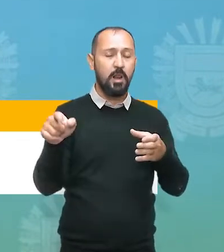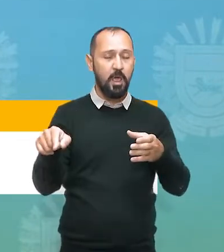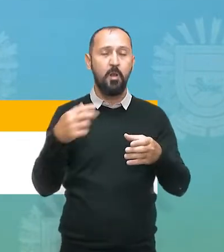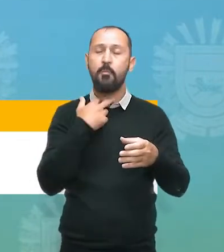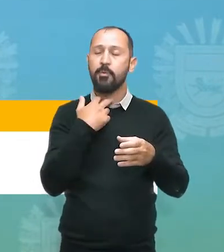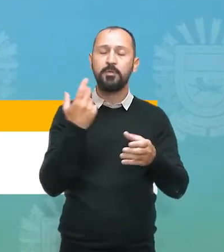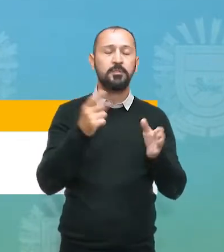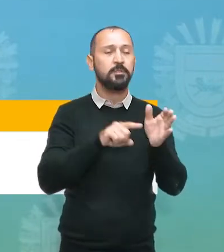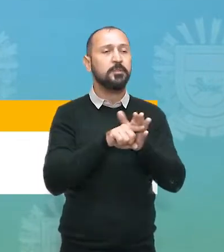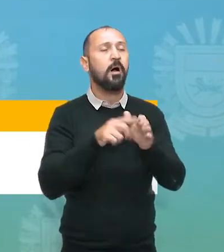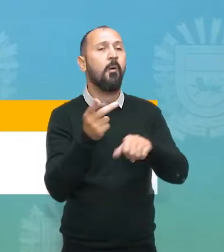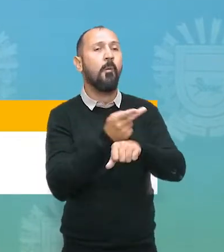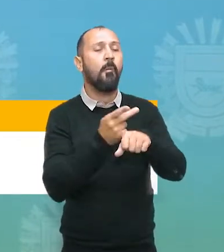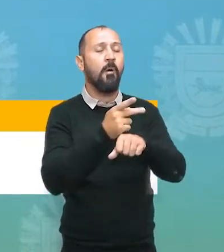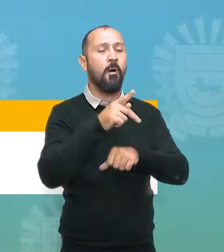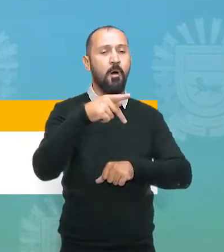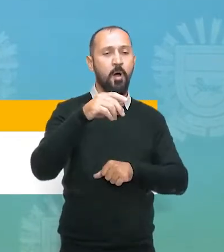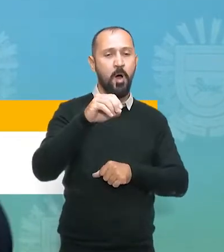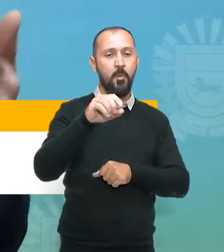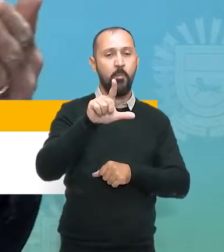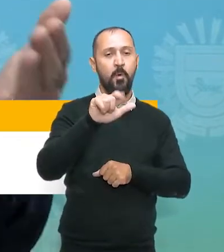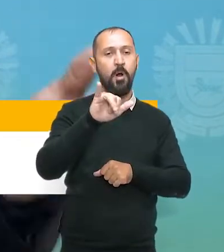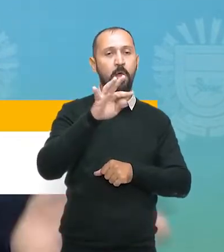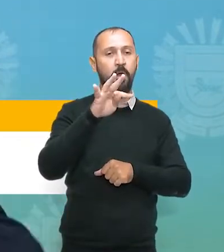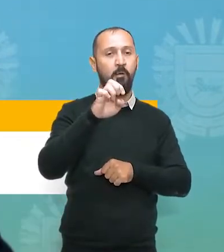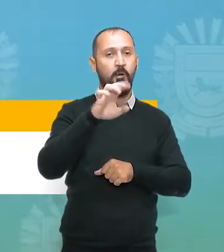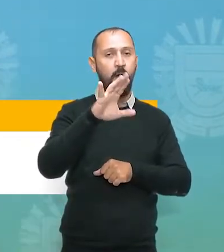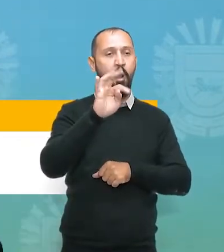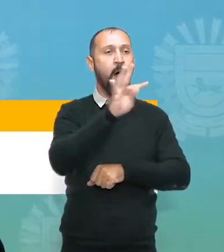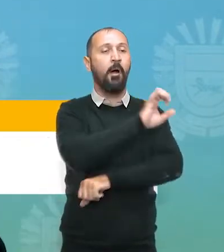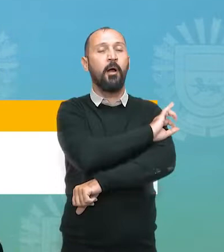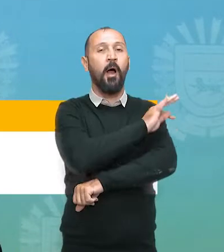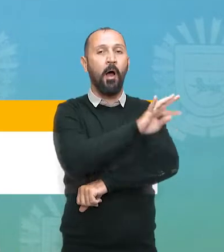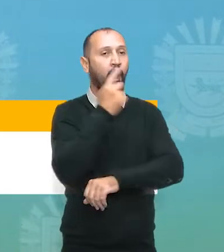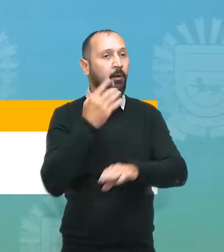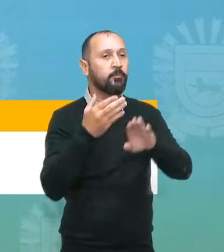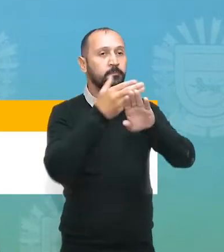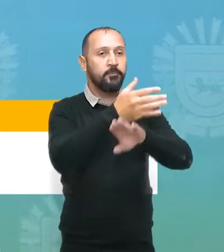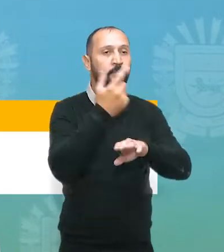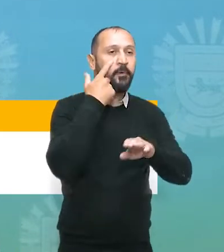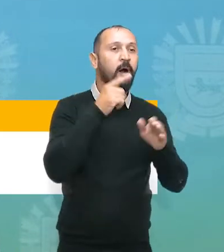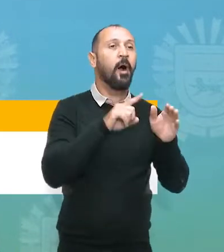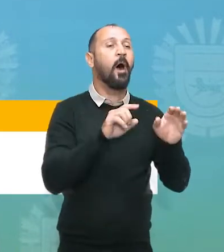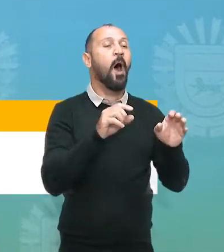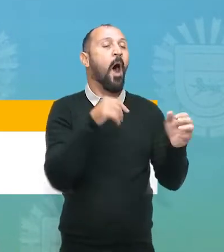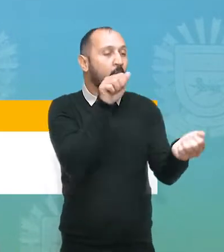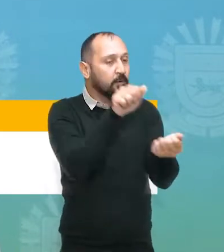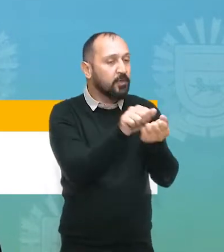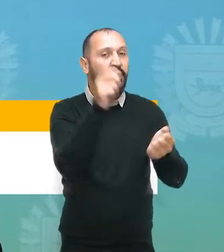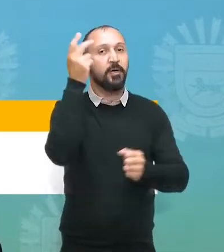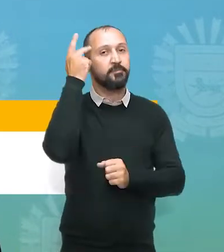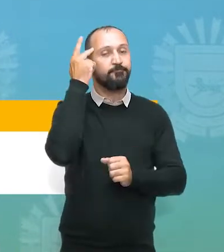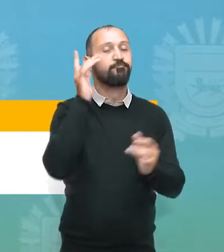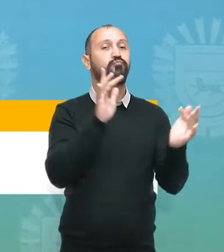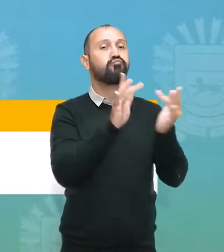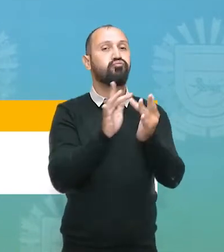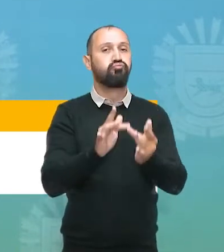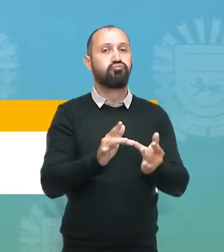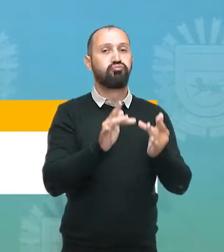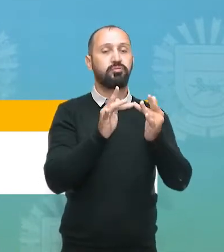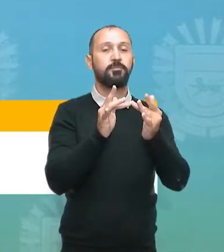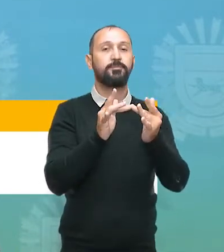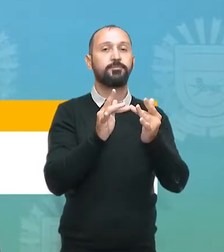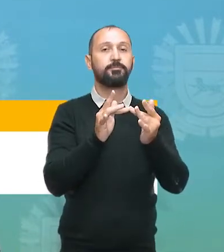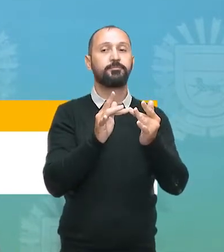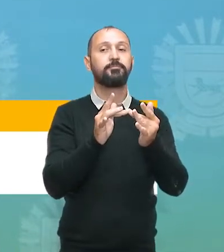campo de São Carlos não tem nós procuramos a Politécnica nós enviamos representantes para para estar em São Paulo em